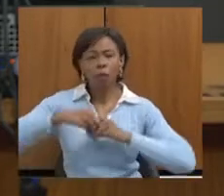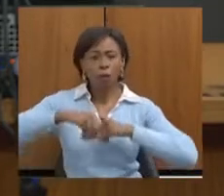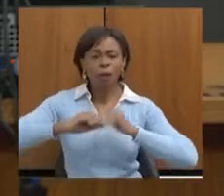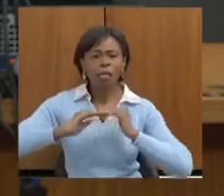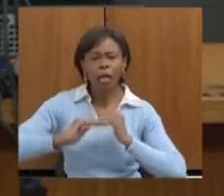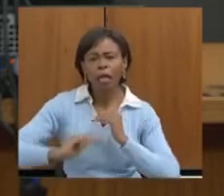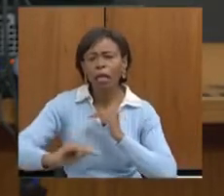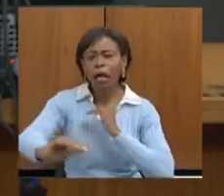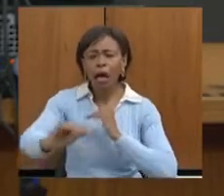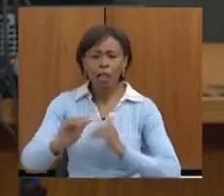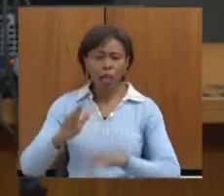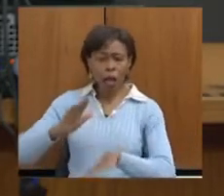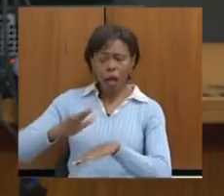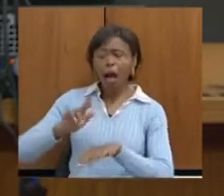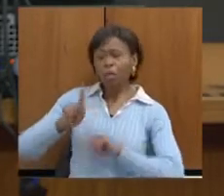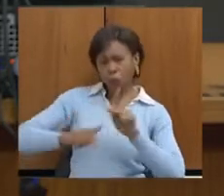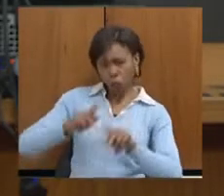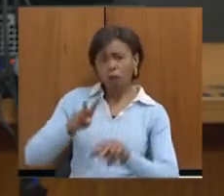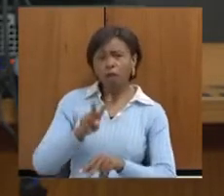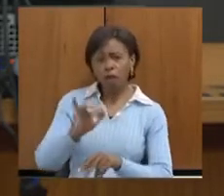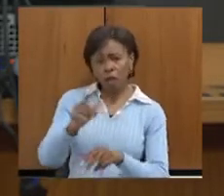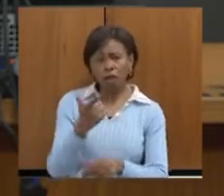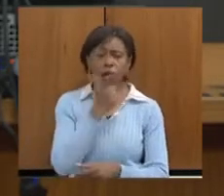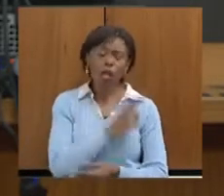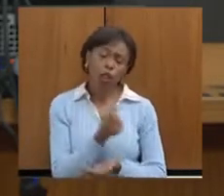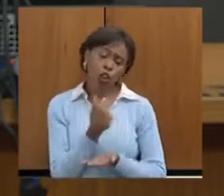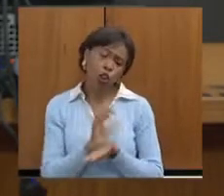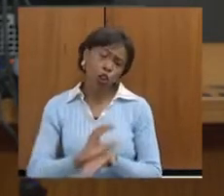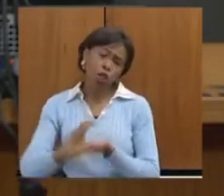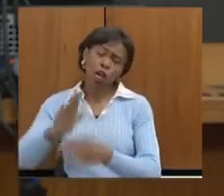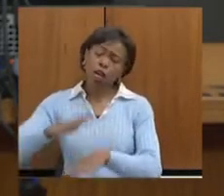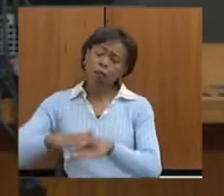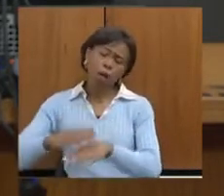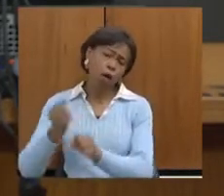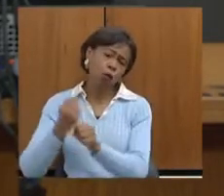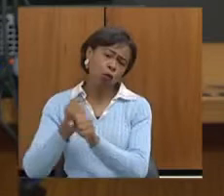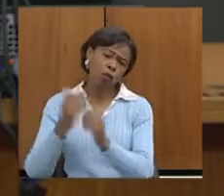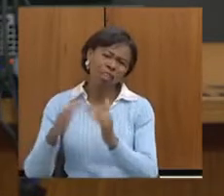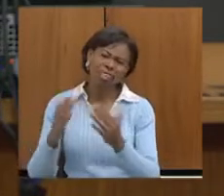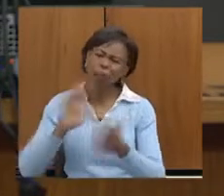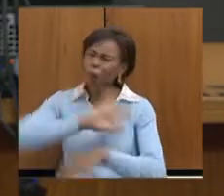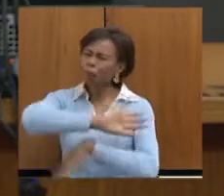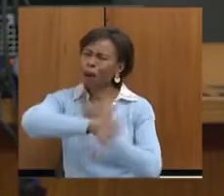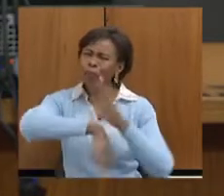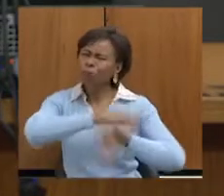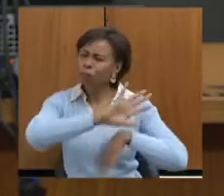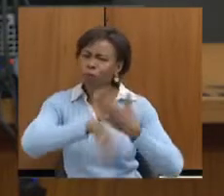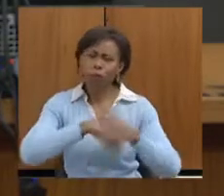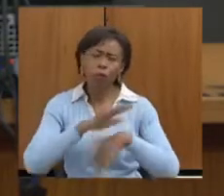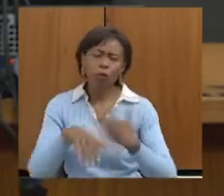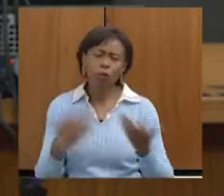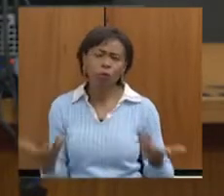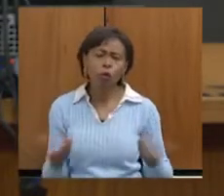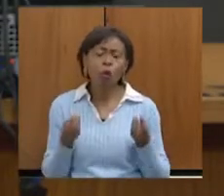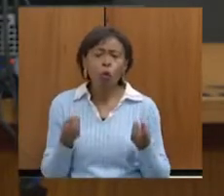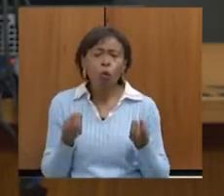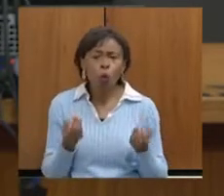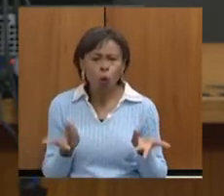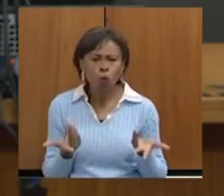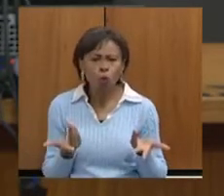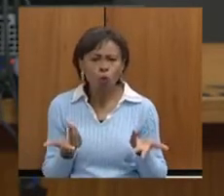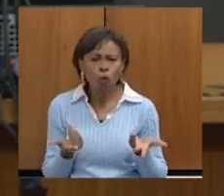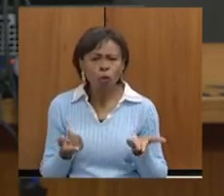as próprias pessoas vai receber um valor aí elas mesmo a construir suas casas então a bagunça como que vai ter